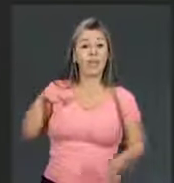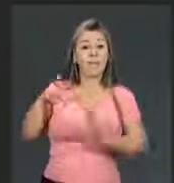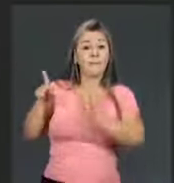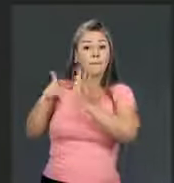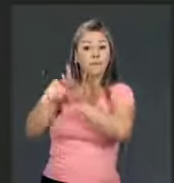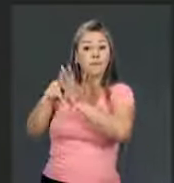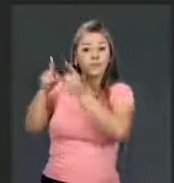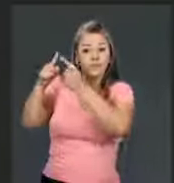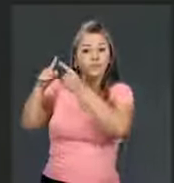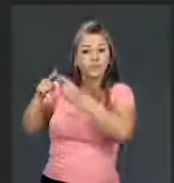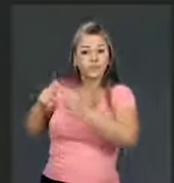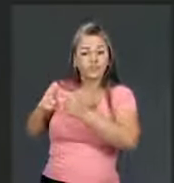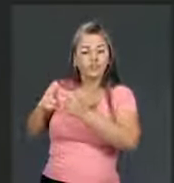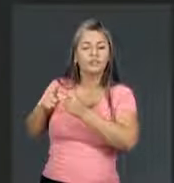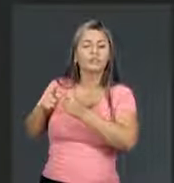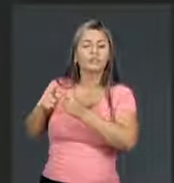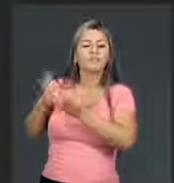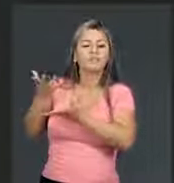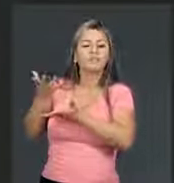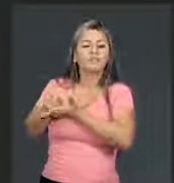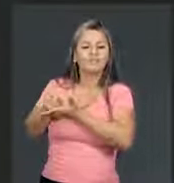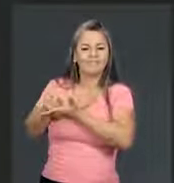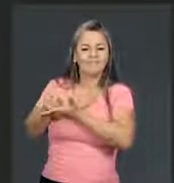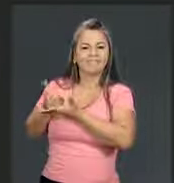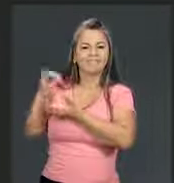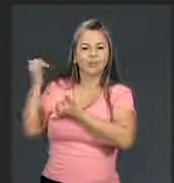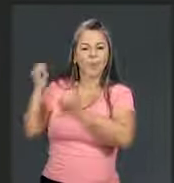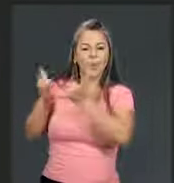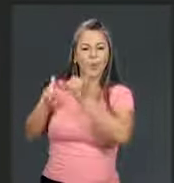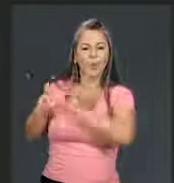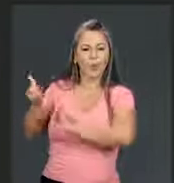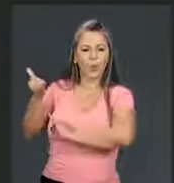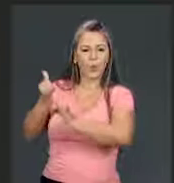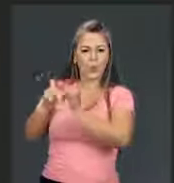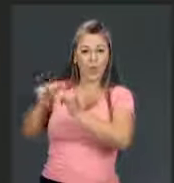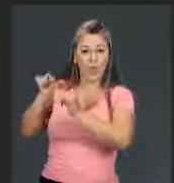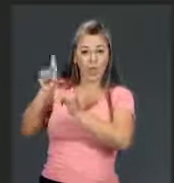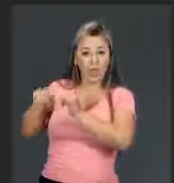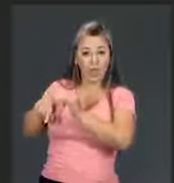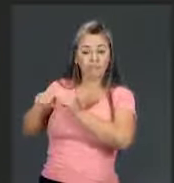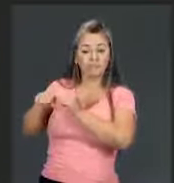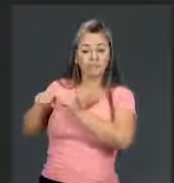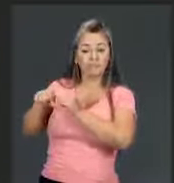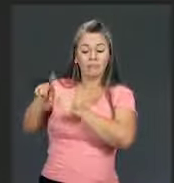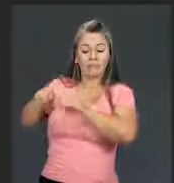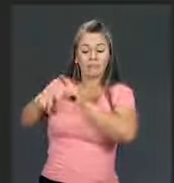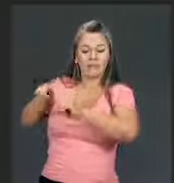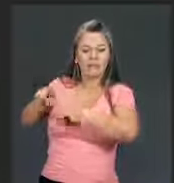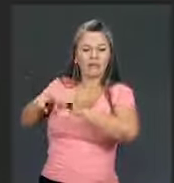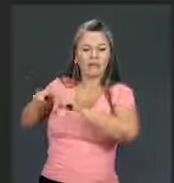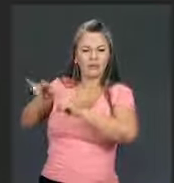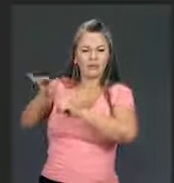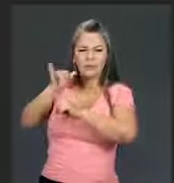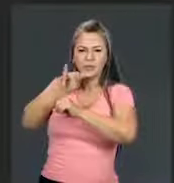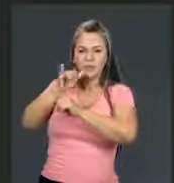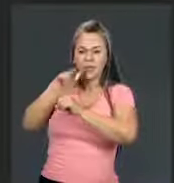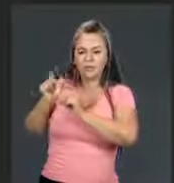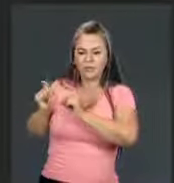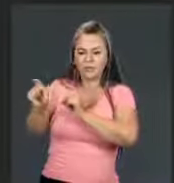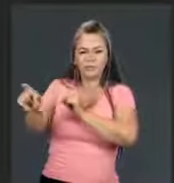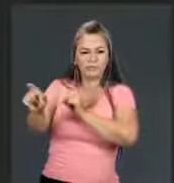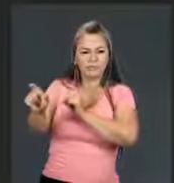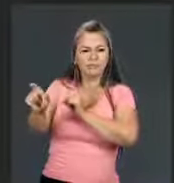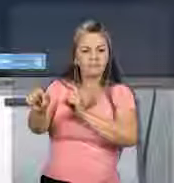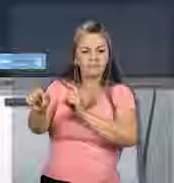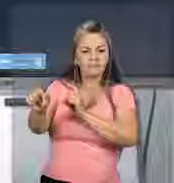de receptores elétricos. Os resistores são equipamentos que vão transformar